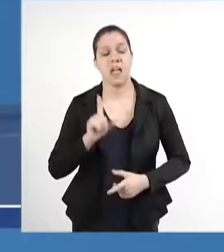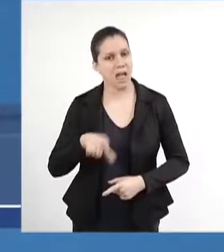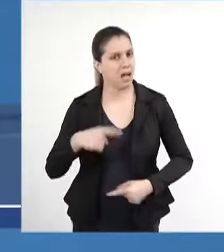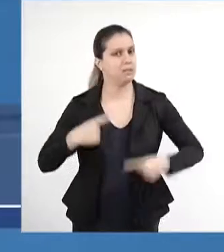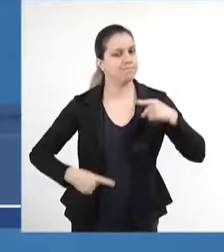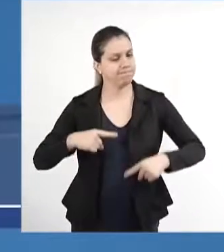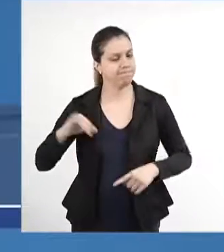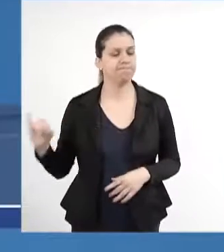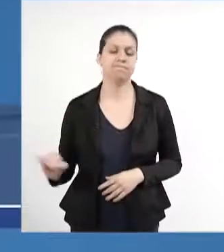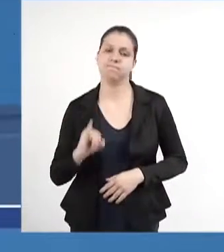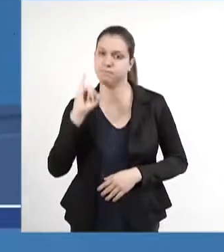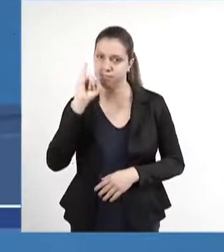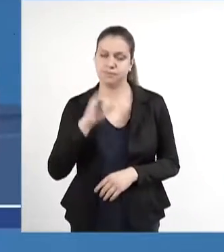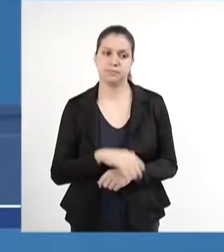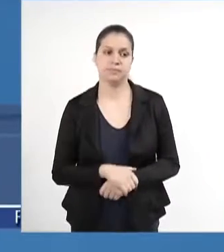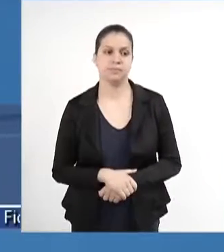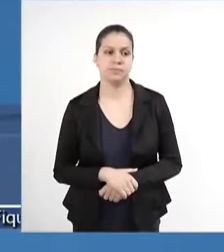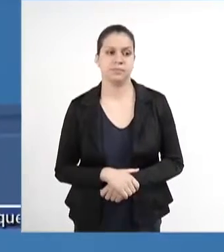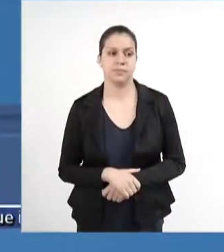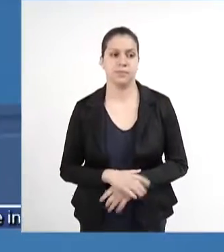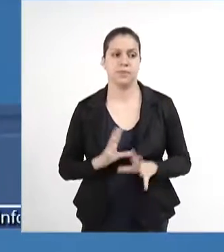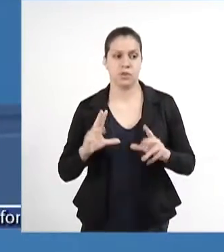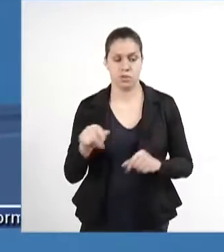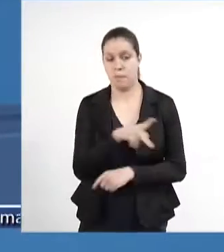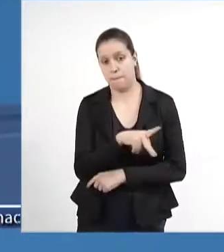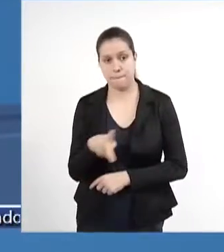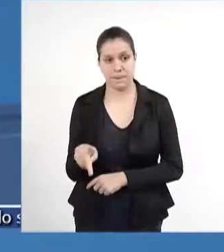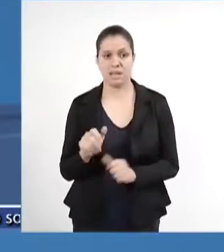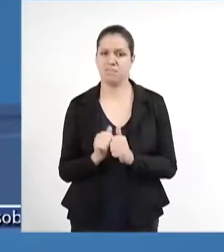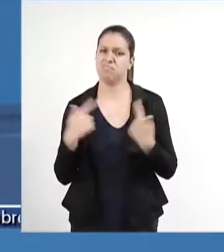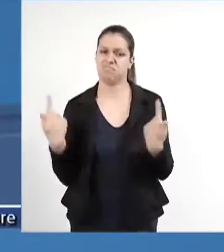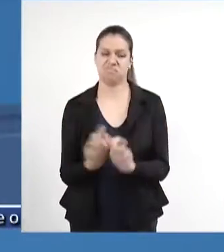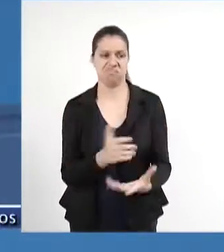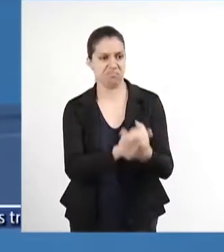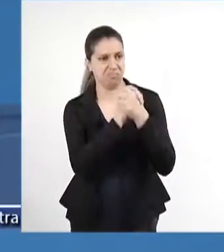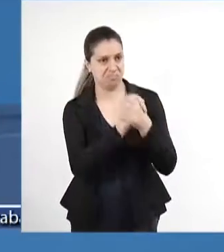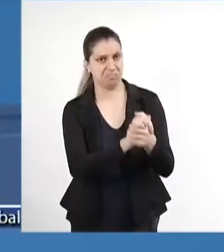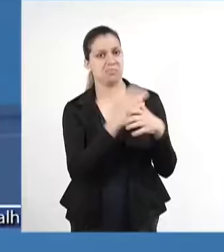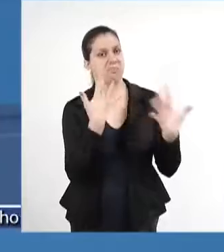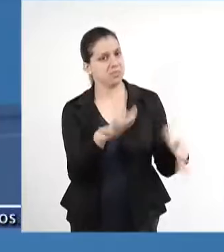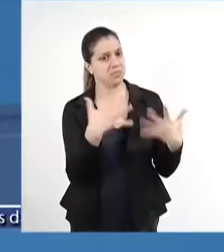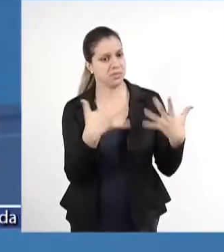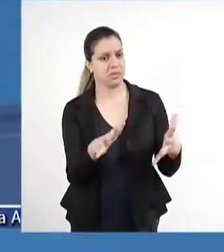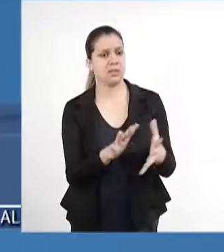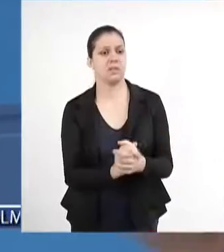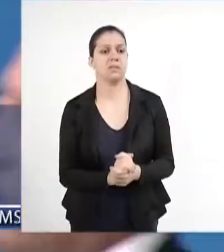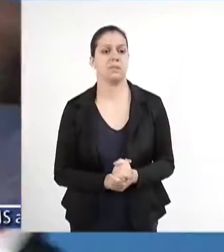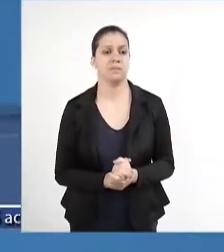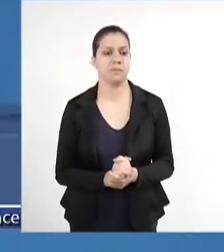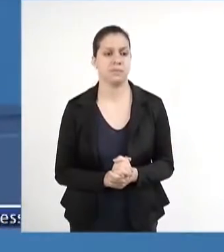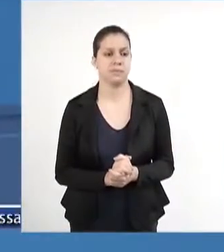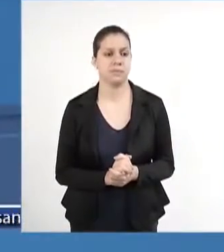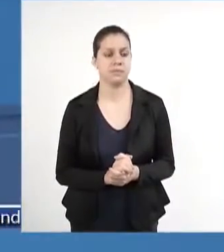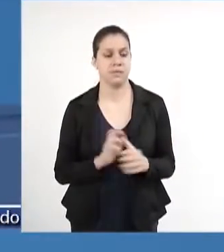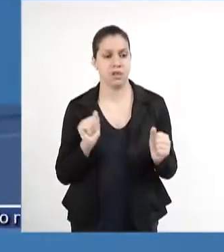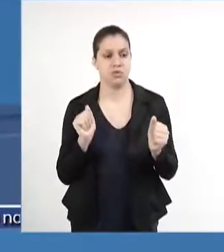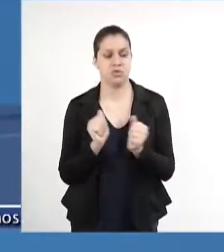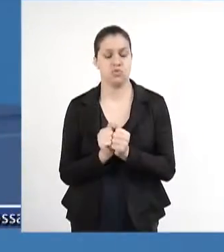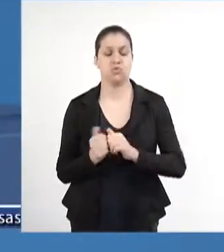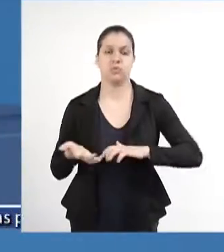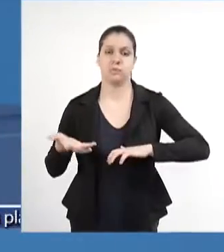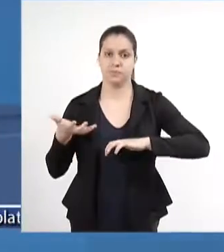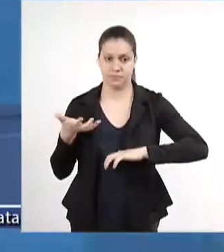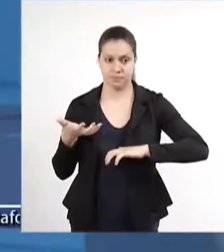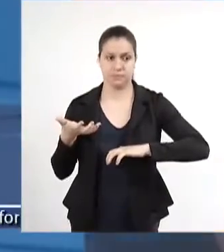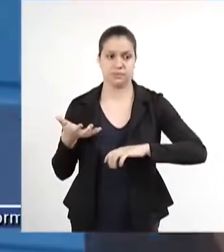discussão que realmente os presidentes das assembleias estão de parabéns de levantar junto ao Congresso